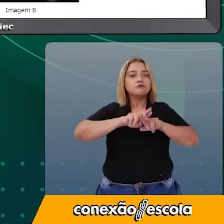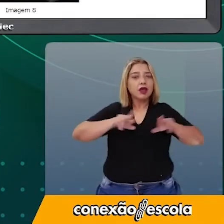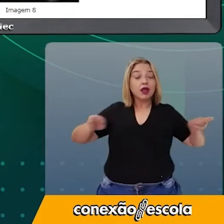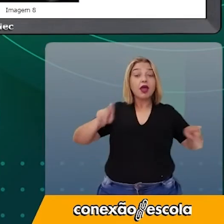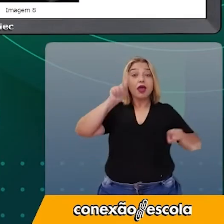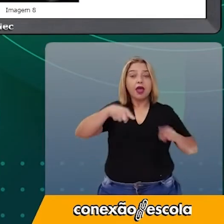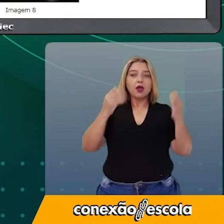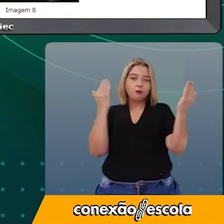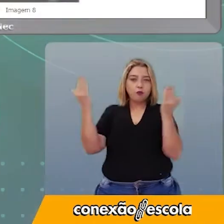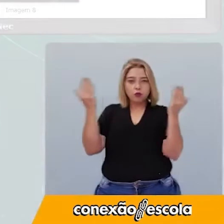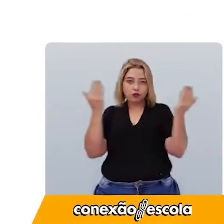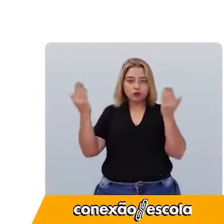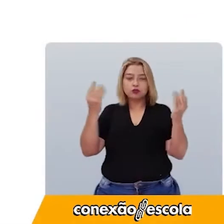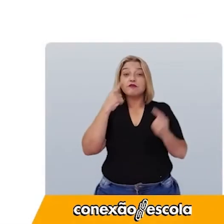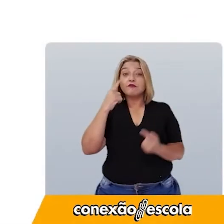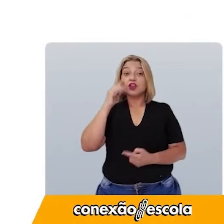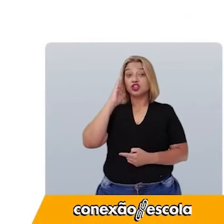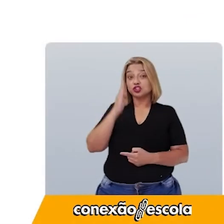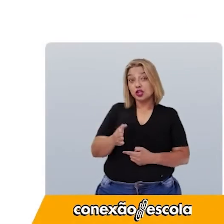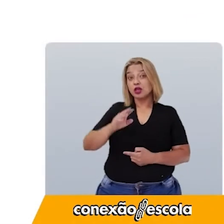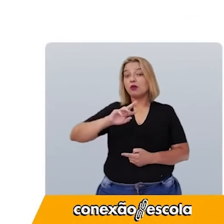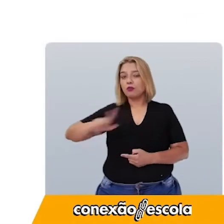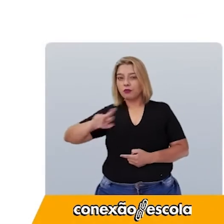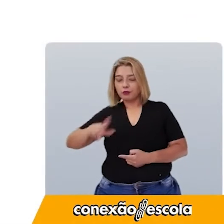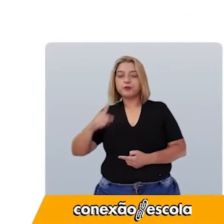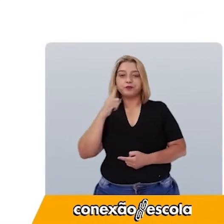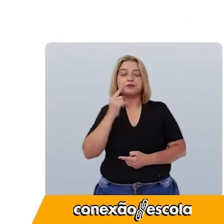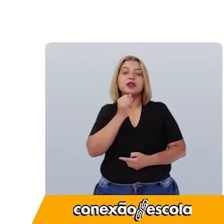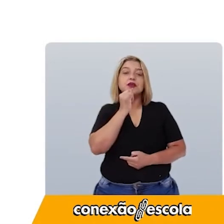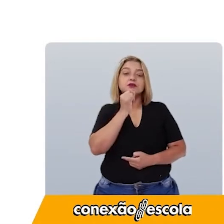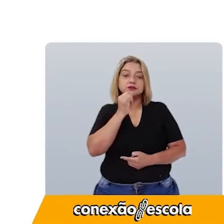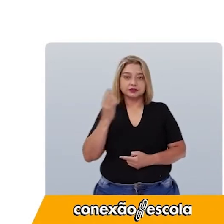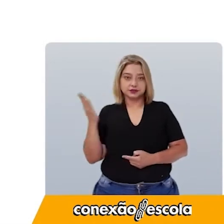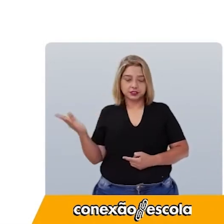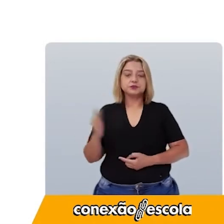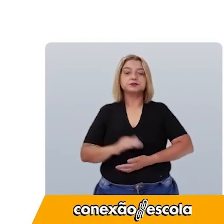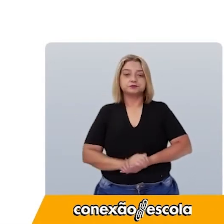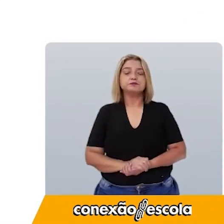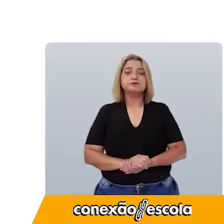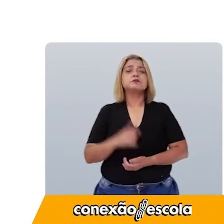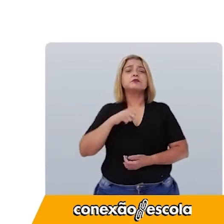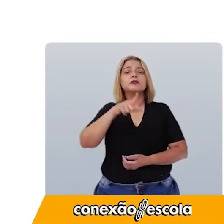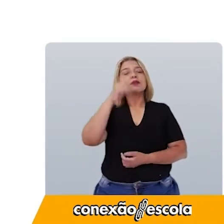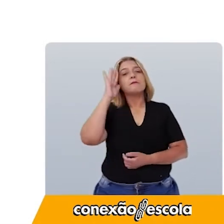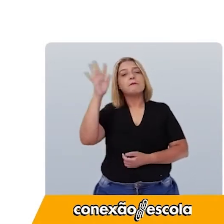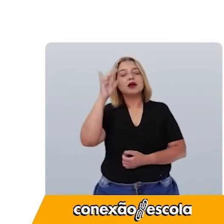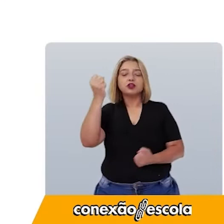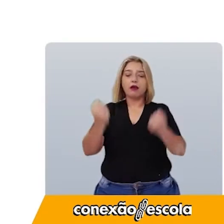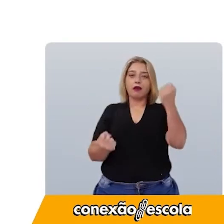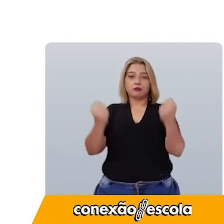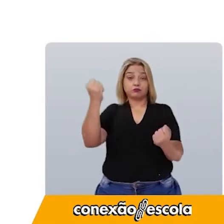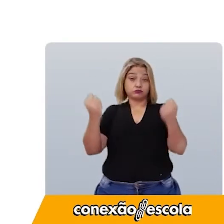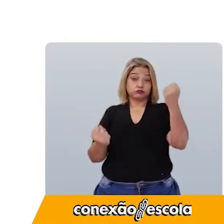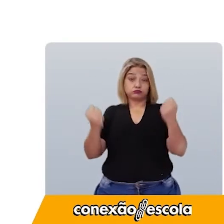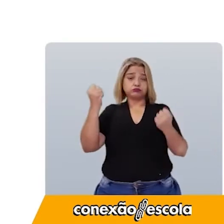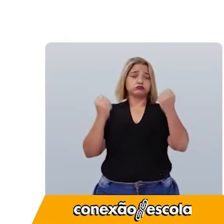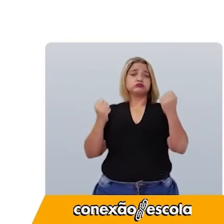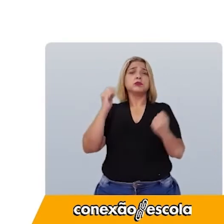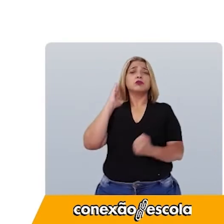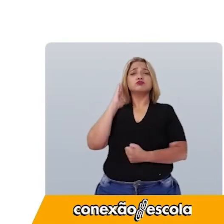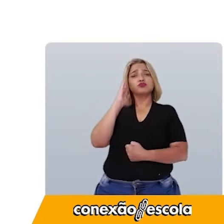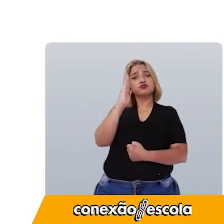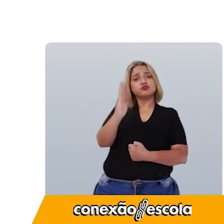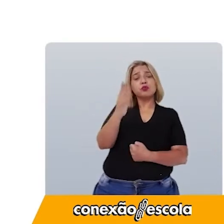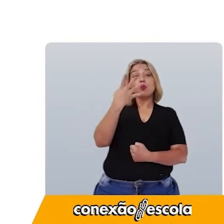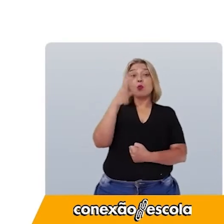não. Vamos ver esse exemplo. Imagine que um carro faz um percurso em 40 minutos,